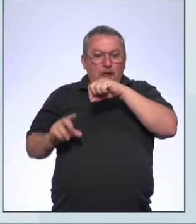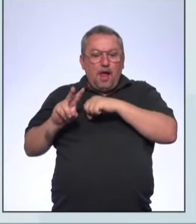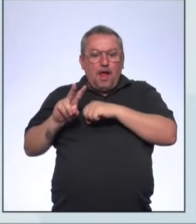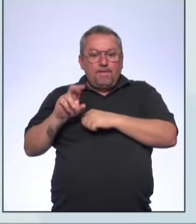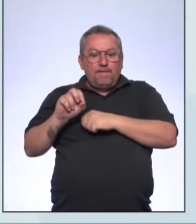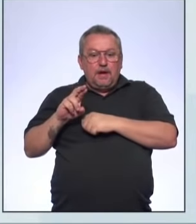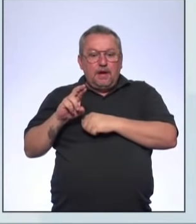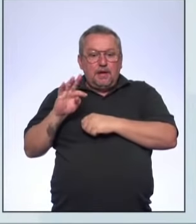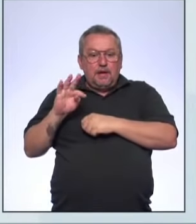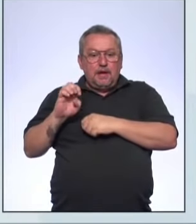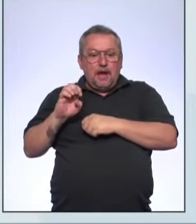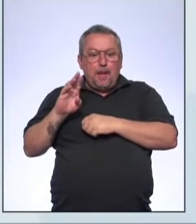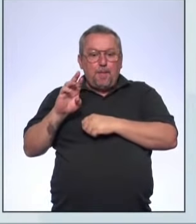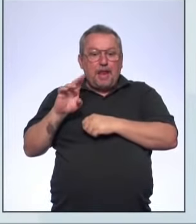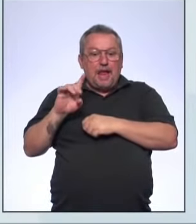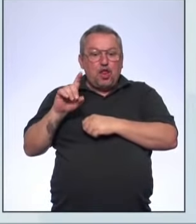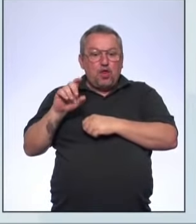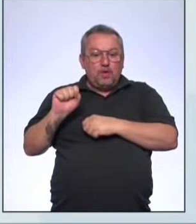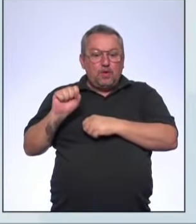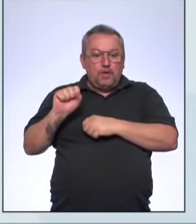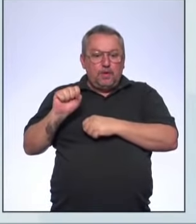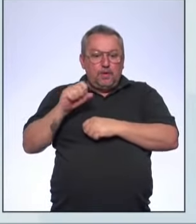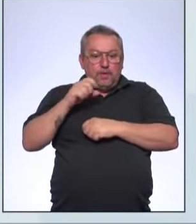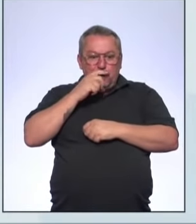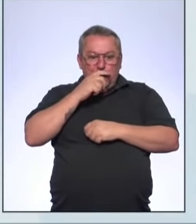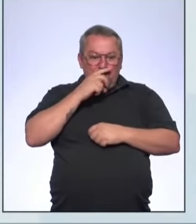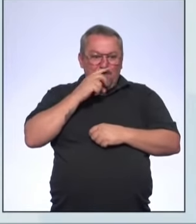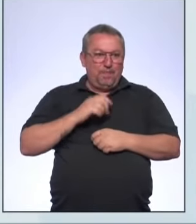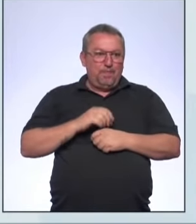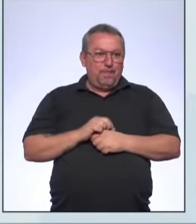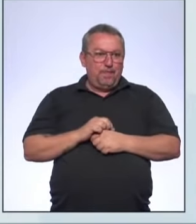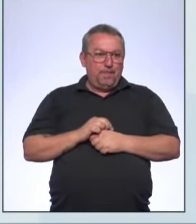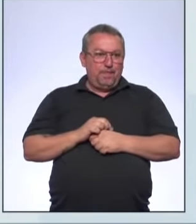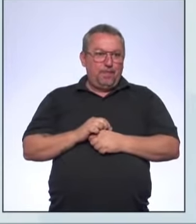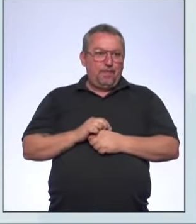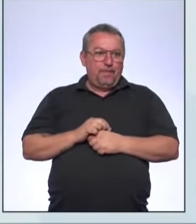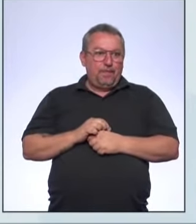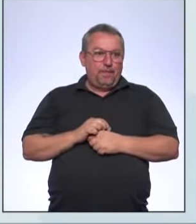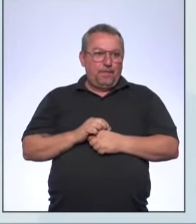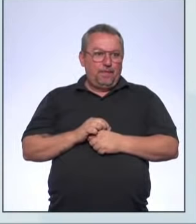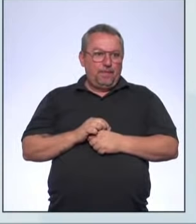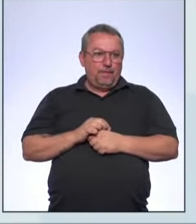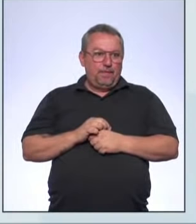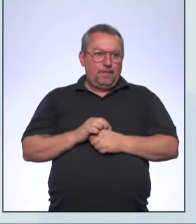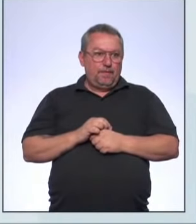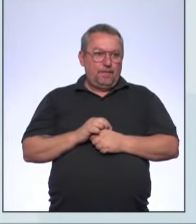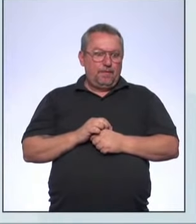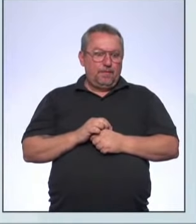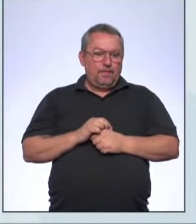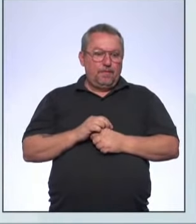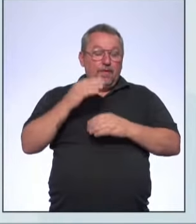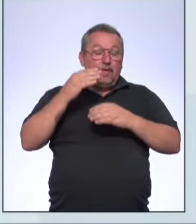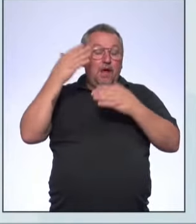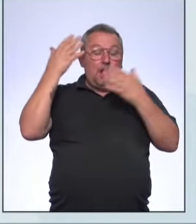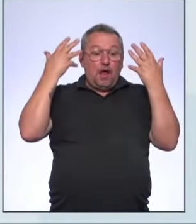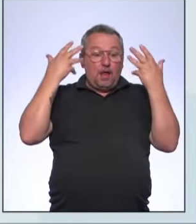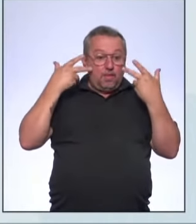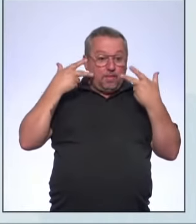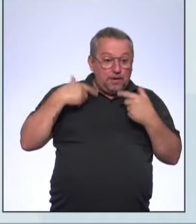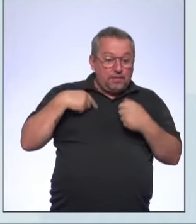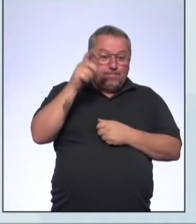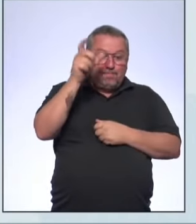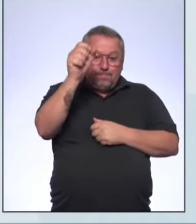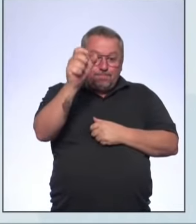vertebrados o inverso eu cortei ele mouse do not have black bone or spinal column animais